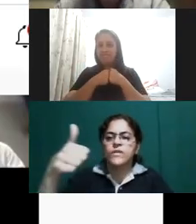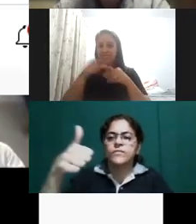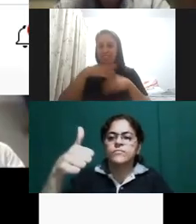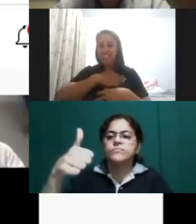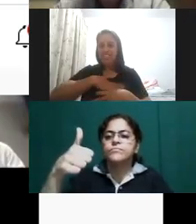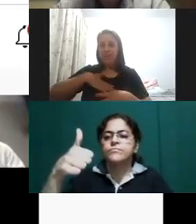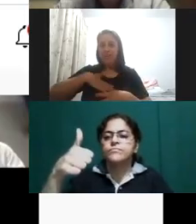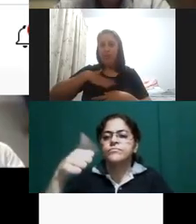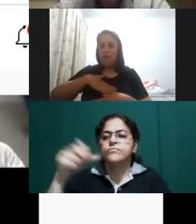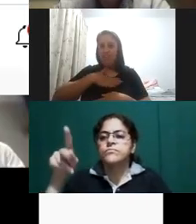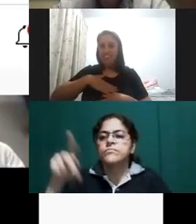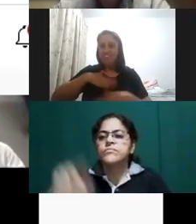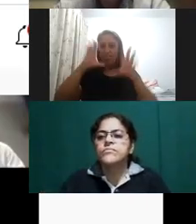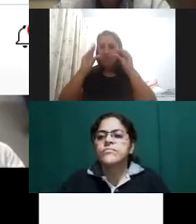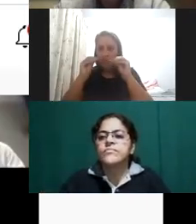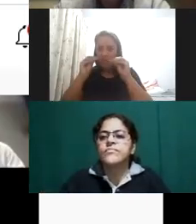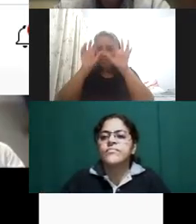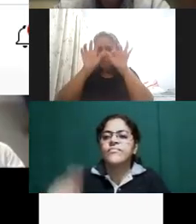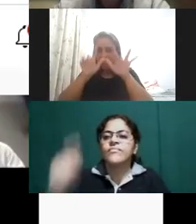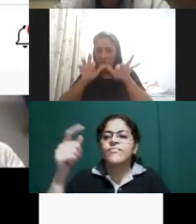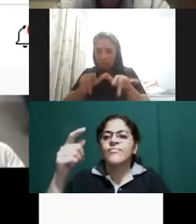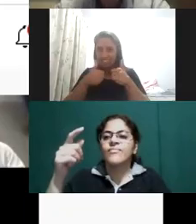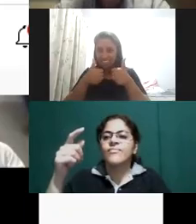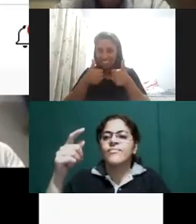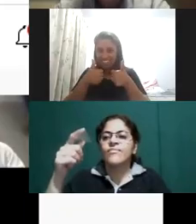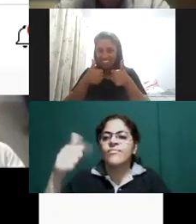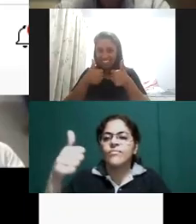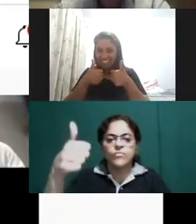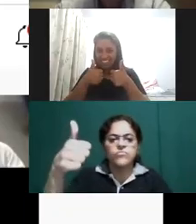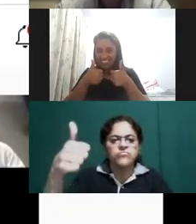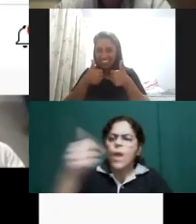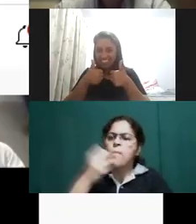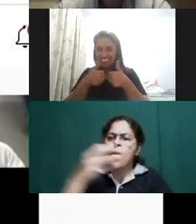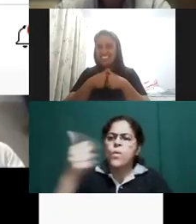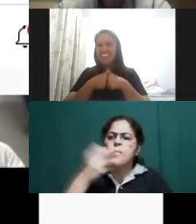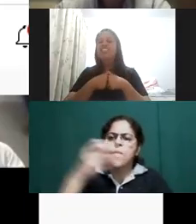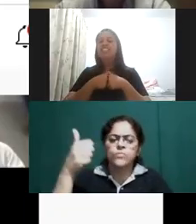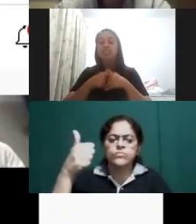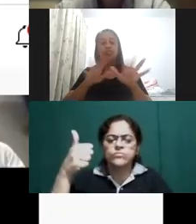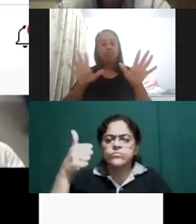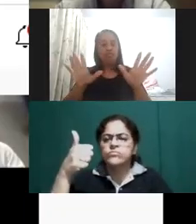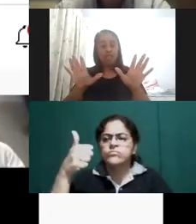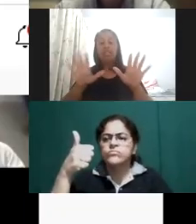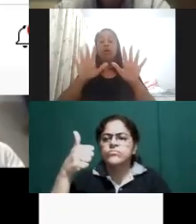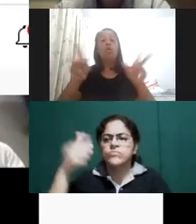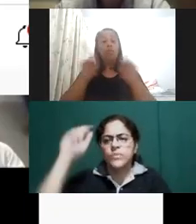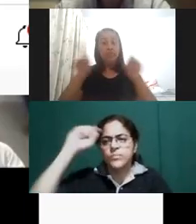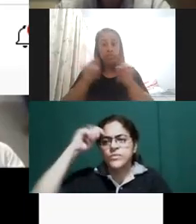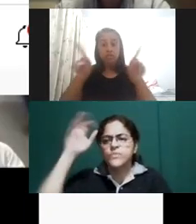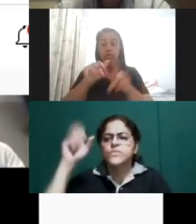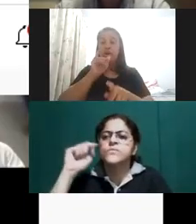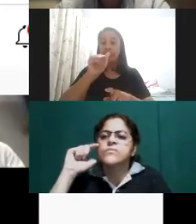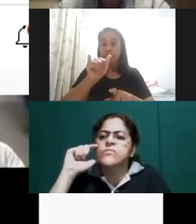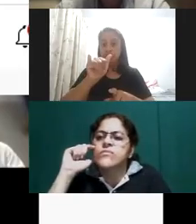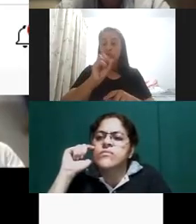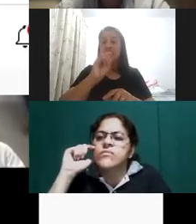tá aqui já mastigadinho. Eu quero que vocês estudem isso aqui e vejam, e aí vai só se anotar o que eu estou